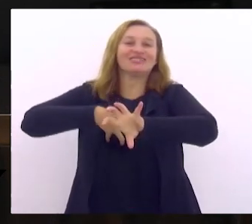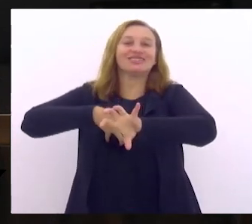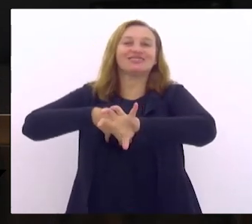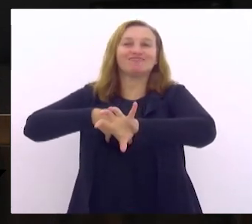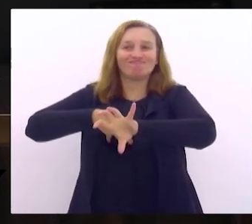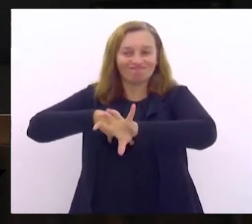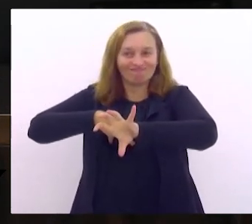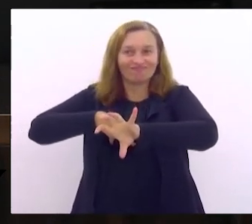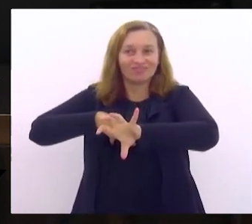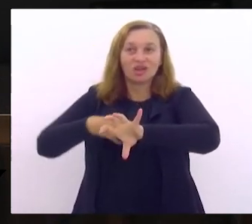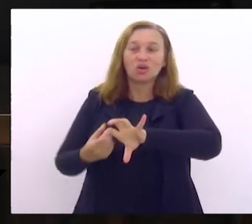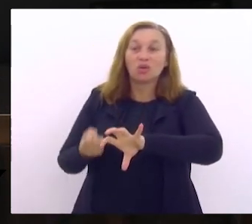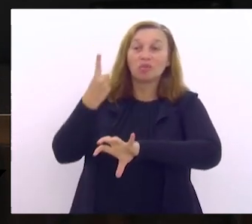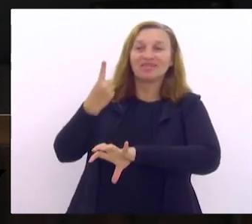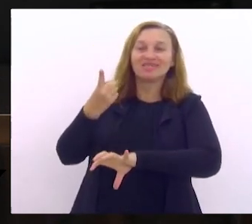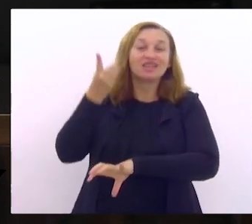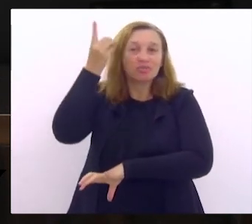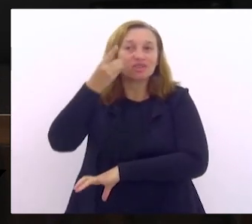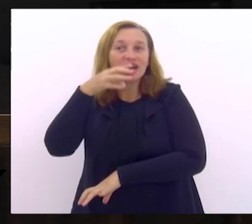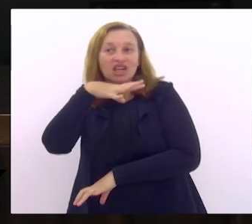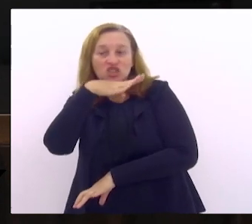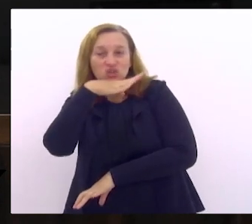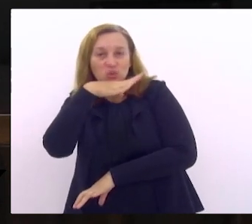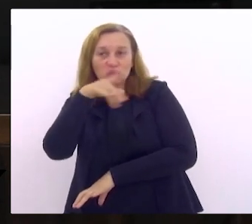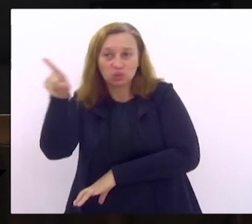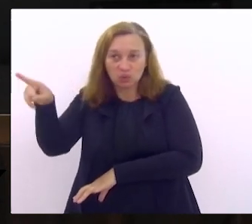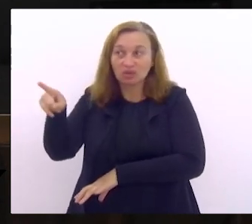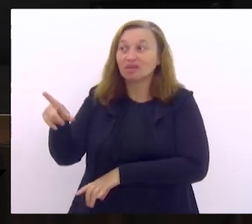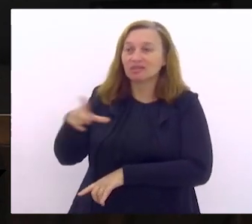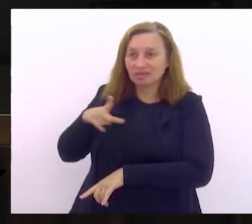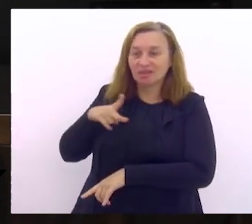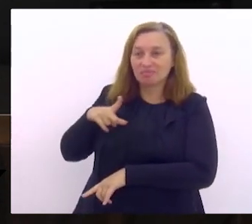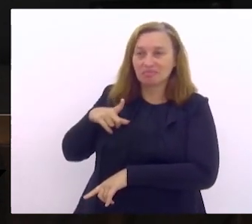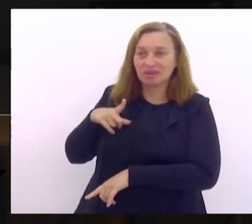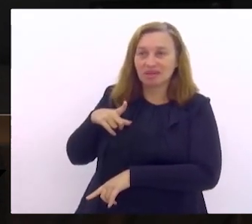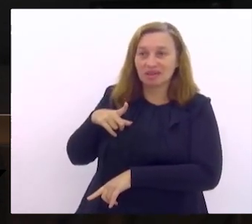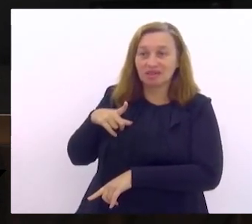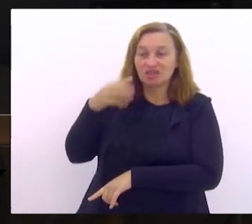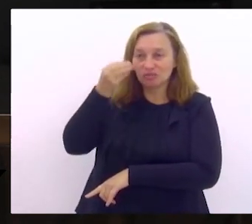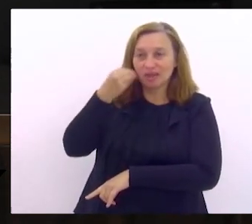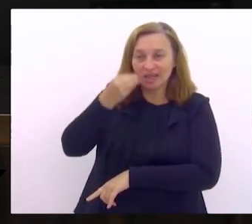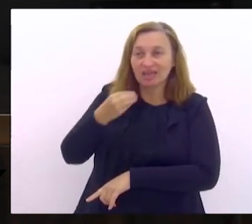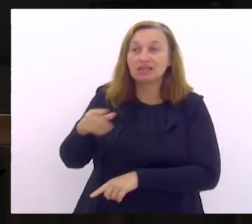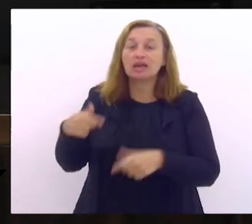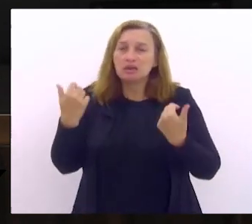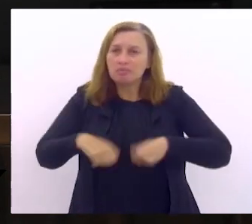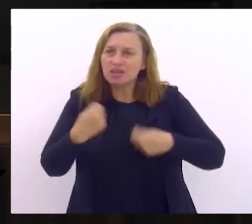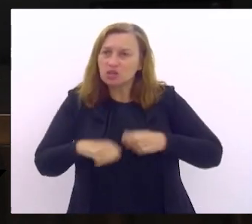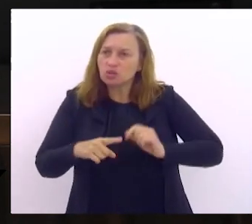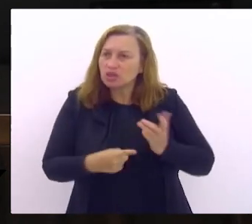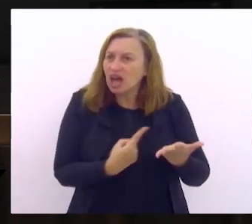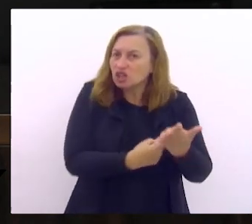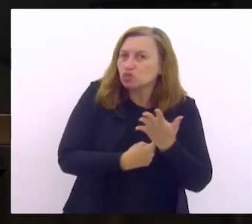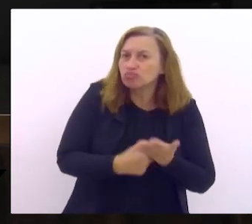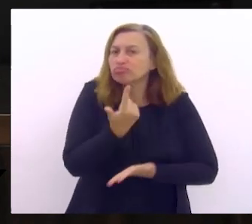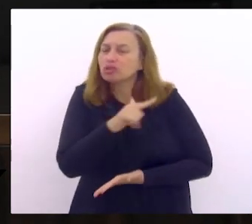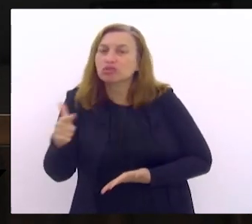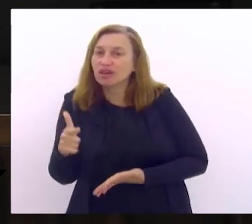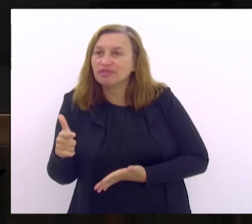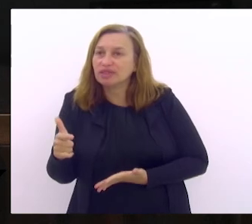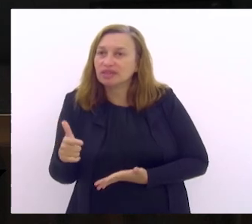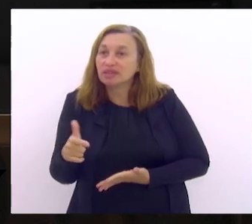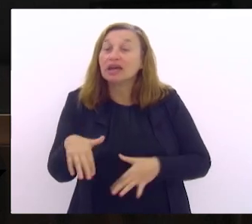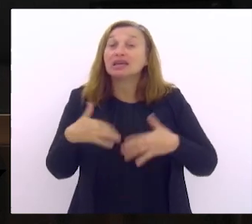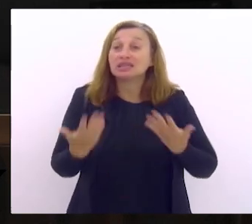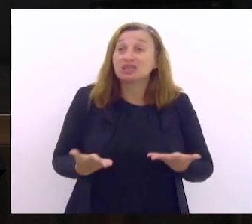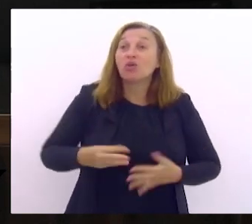o ex-deputado Chiquinho estava aqui, ele pode ter passado por isso. Aquele que precisou realmente da ajuda e não teve.